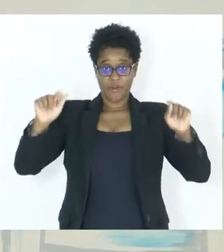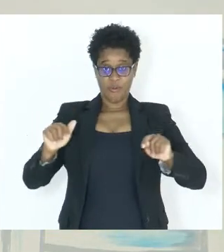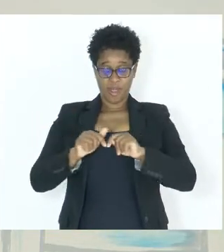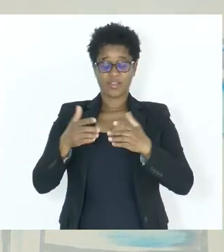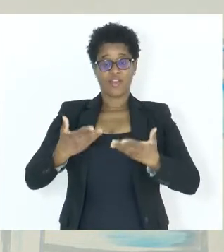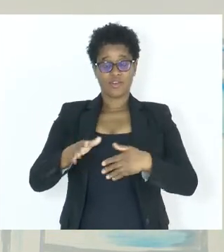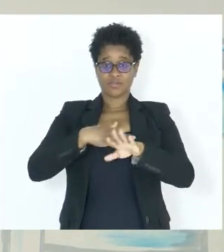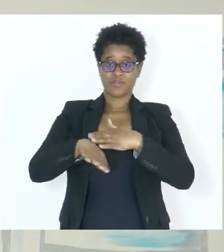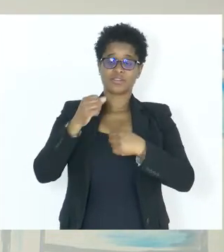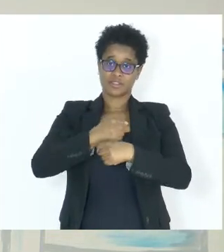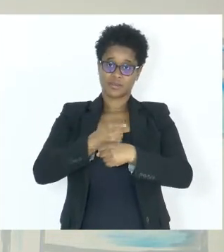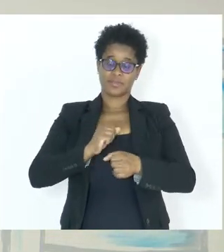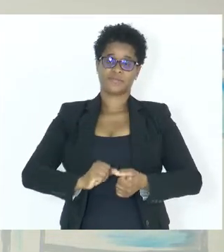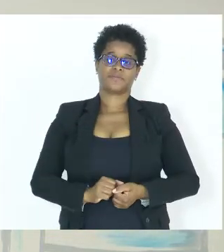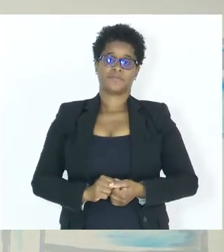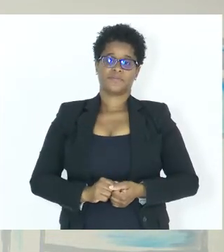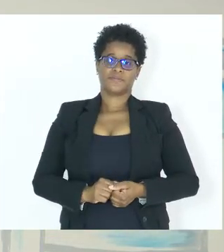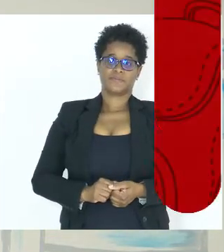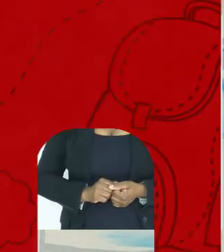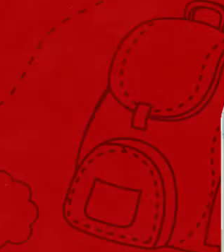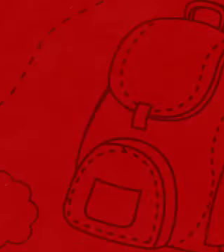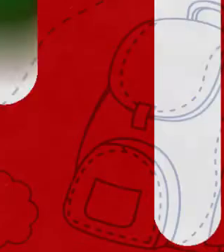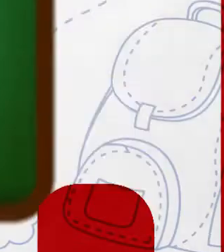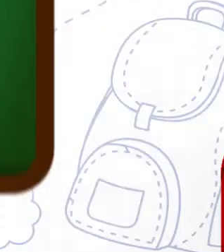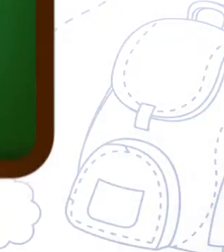agora fazer exercícios.